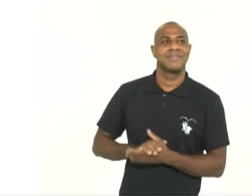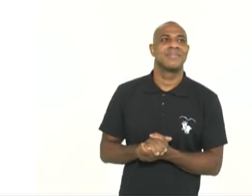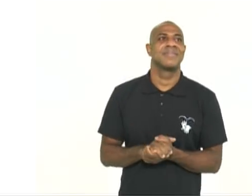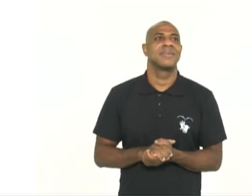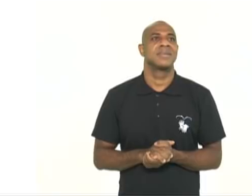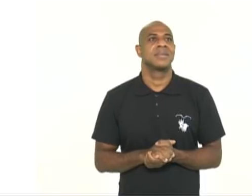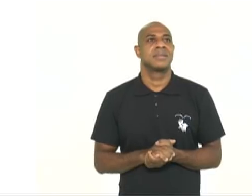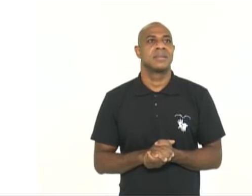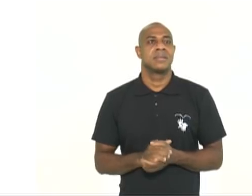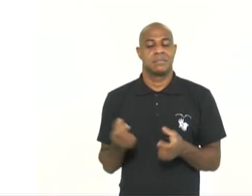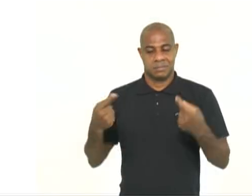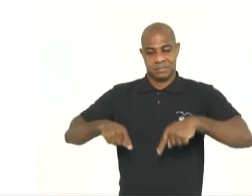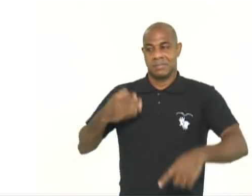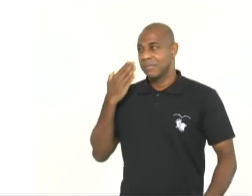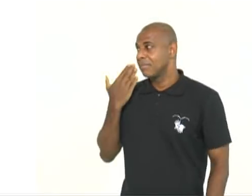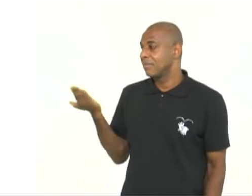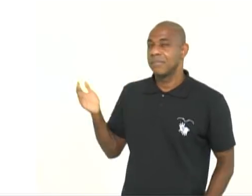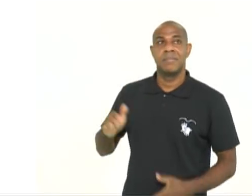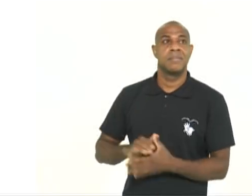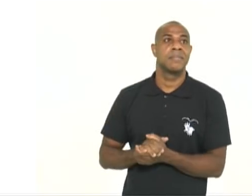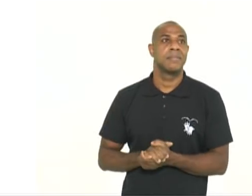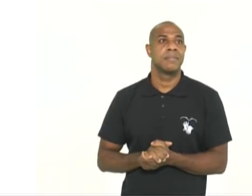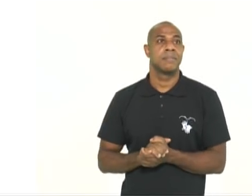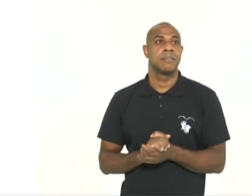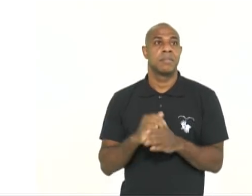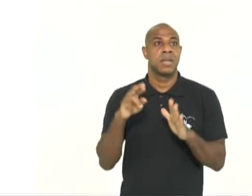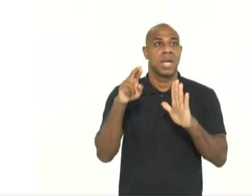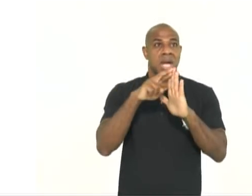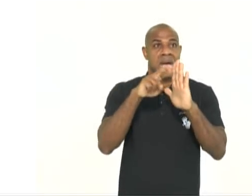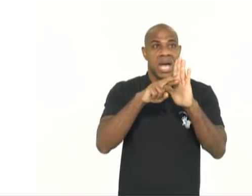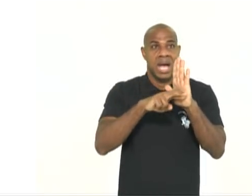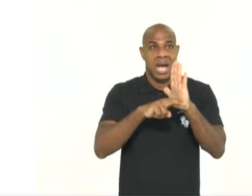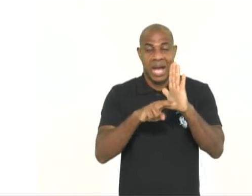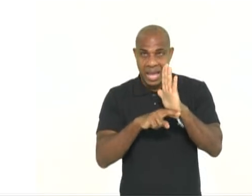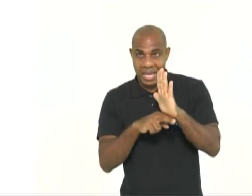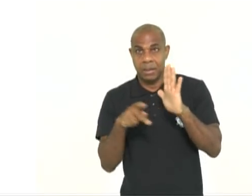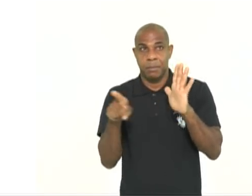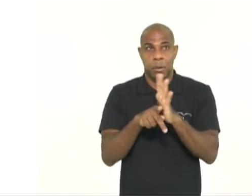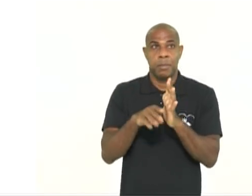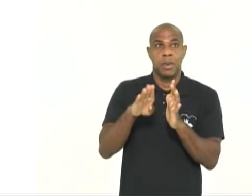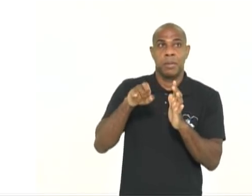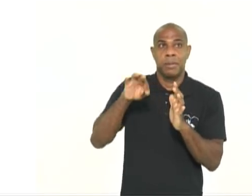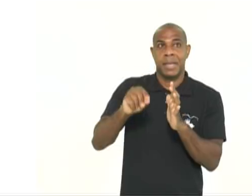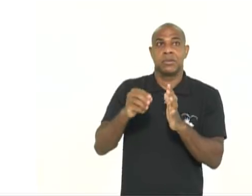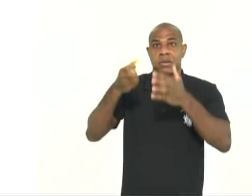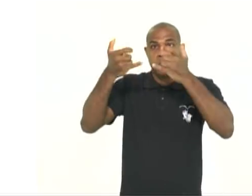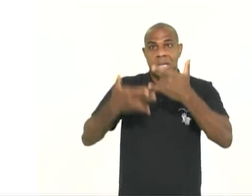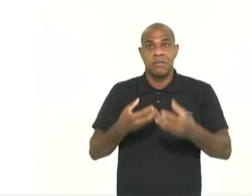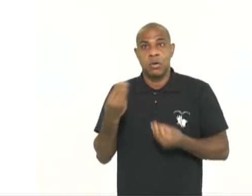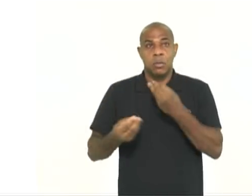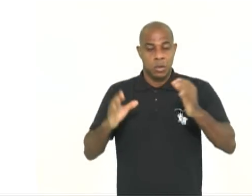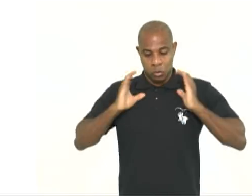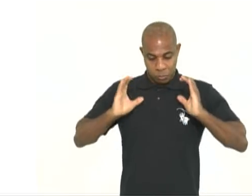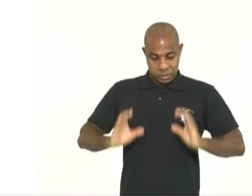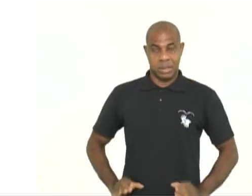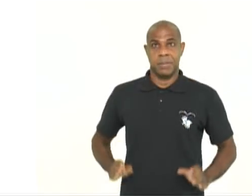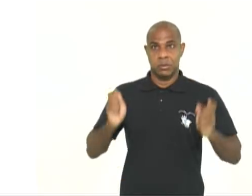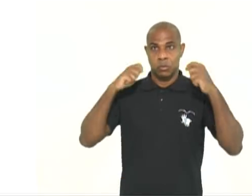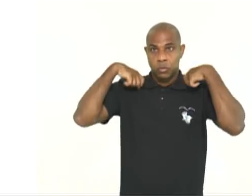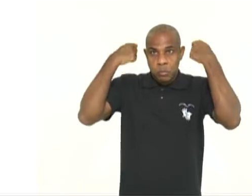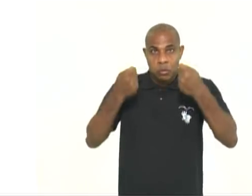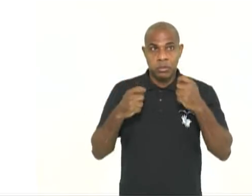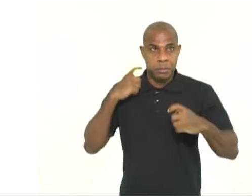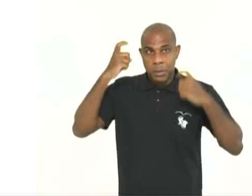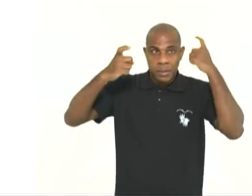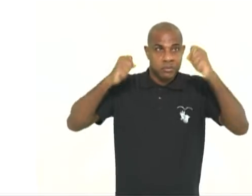1488. Vamos fazer junto essa? A regra criada por Bento explicava como deveria ser um comportamento do monge, como uma preocupação